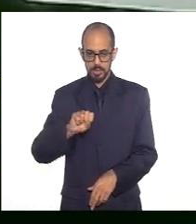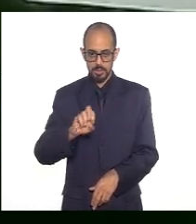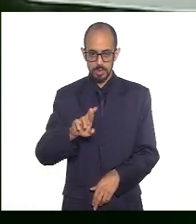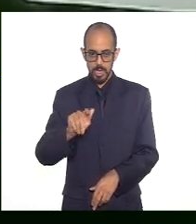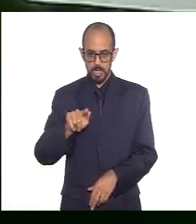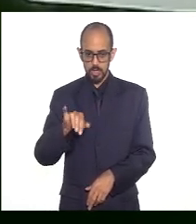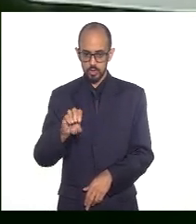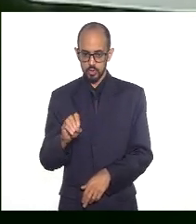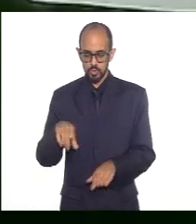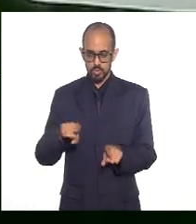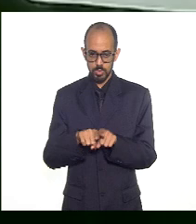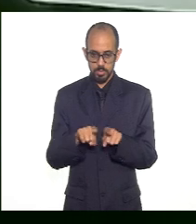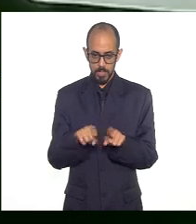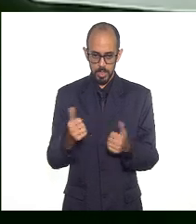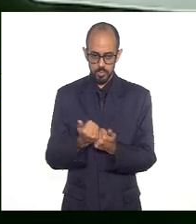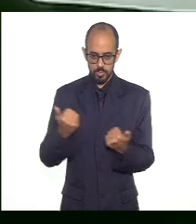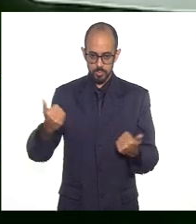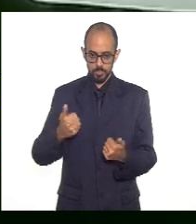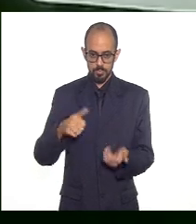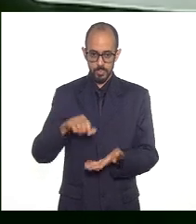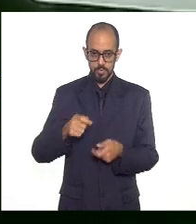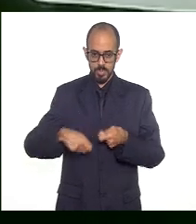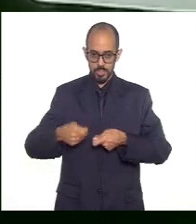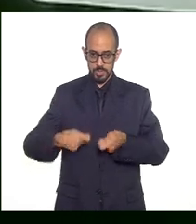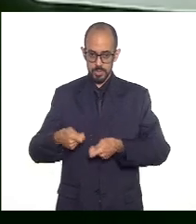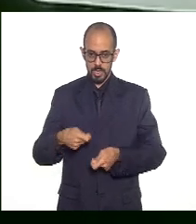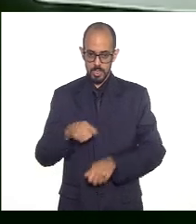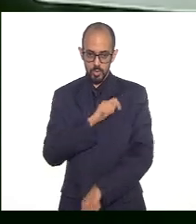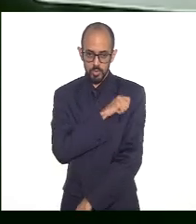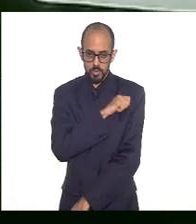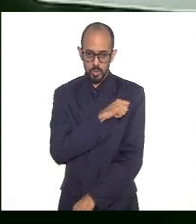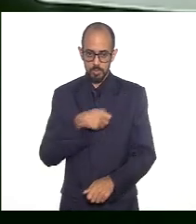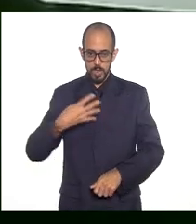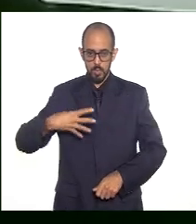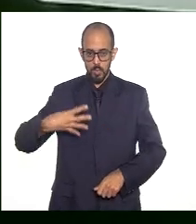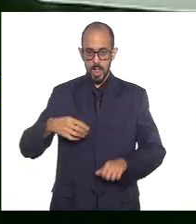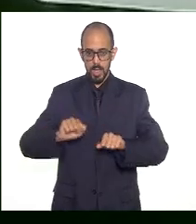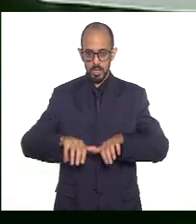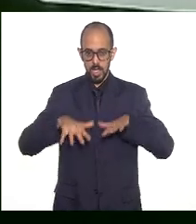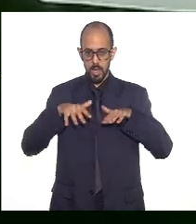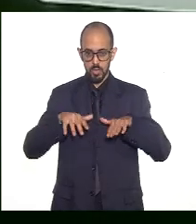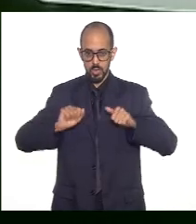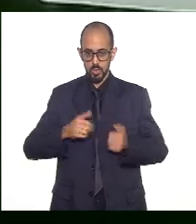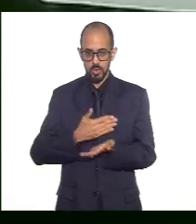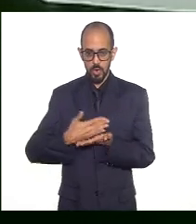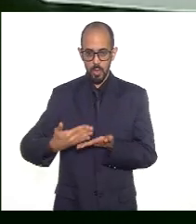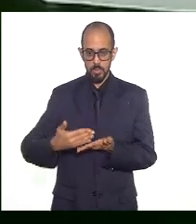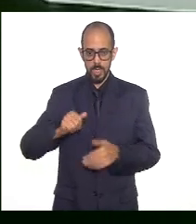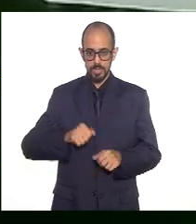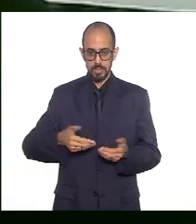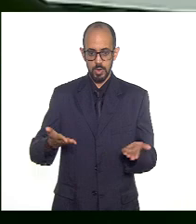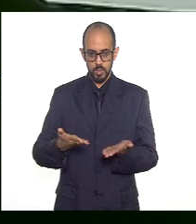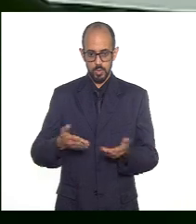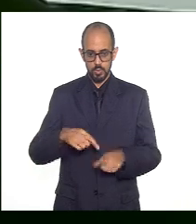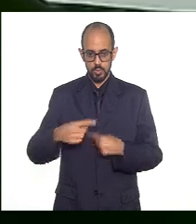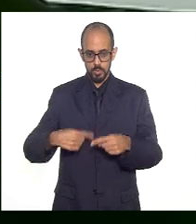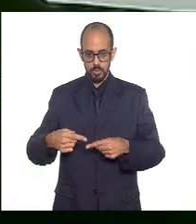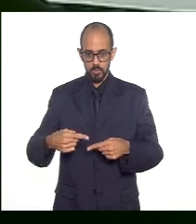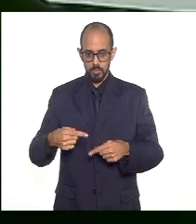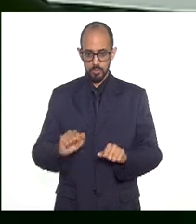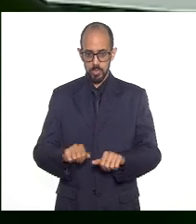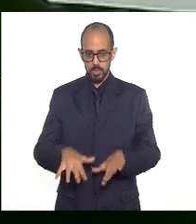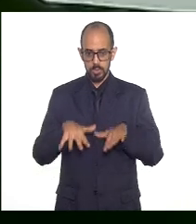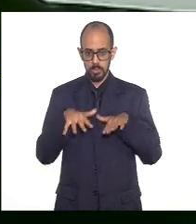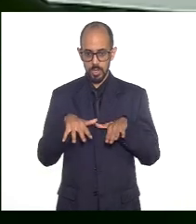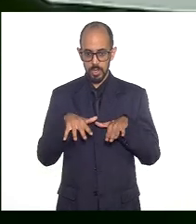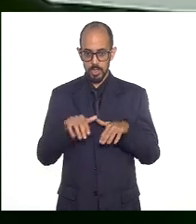da Comissão de Orçamento, Fiscalização Financeira e Controle, para a quarta reunião extraordinária a ser iniciada na presente data, logo após o término das sessões